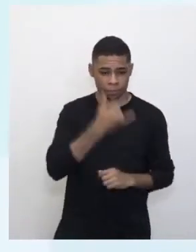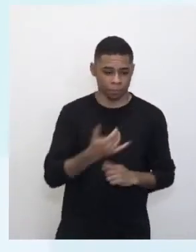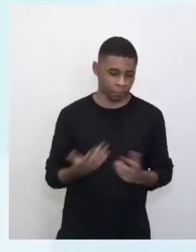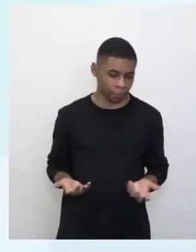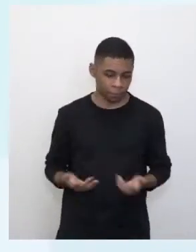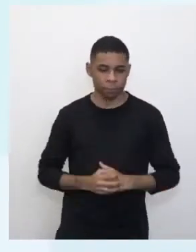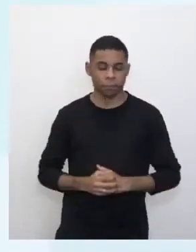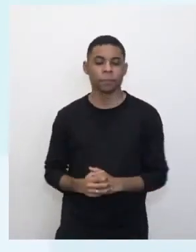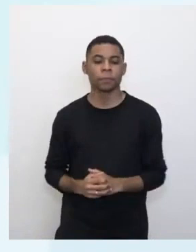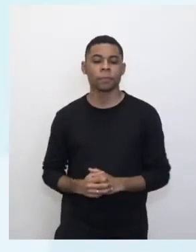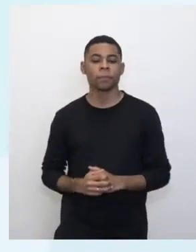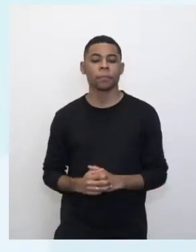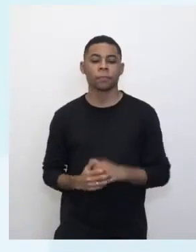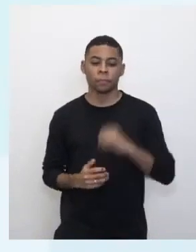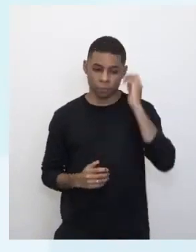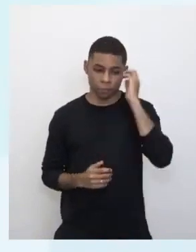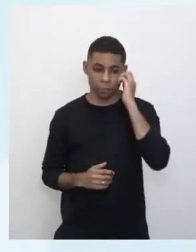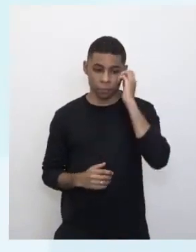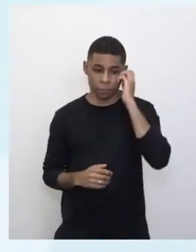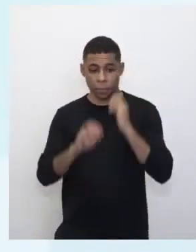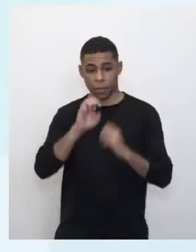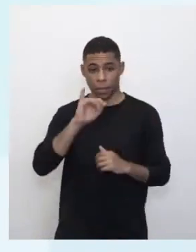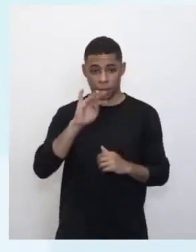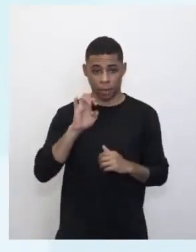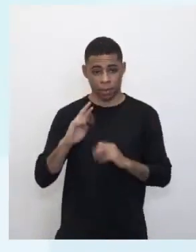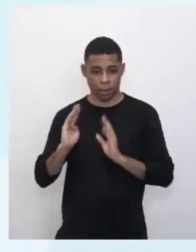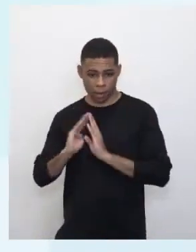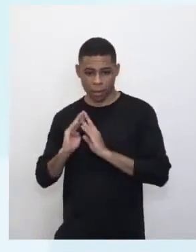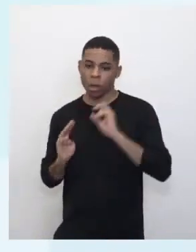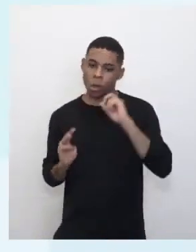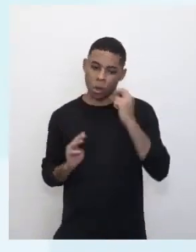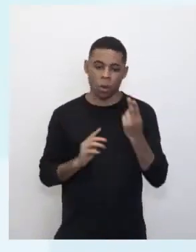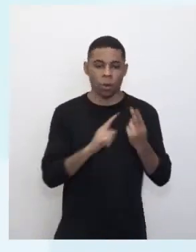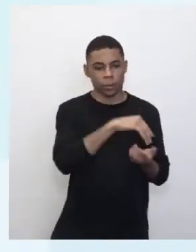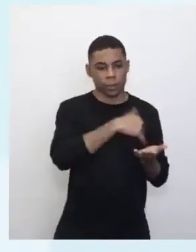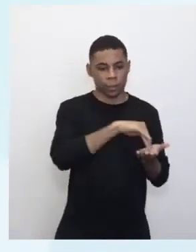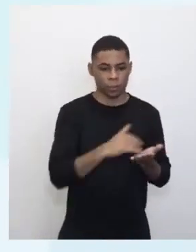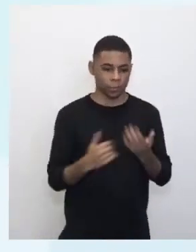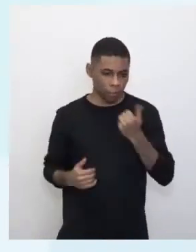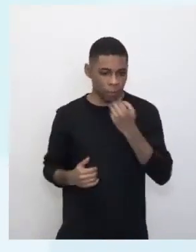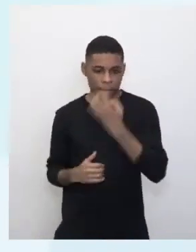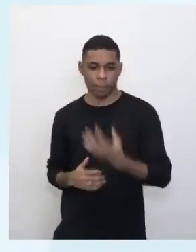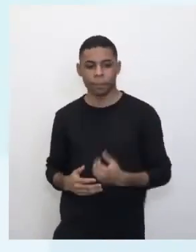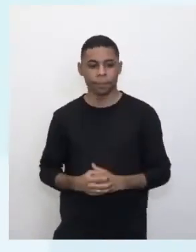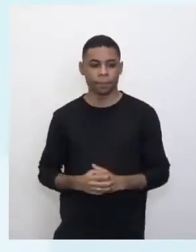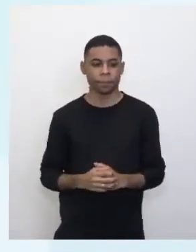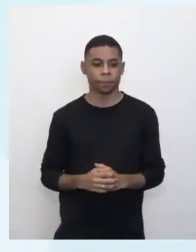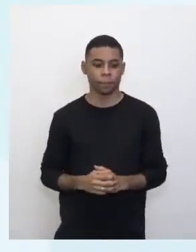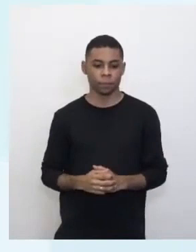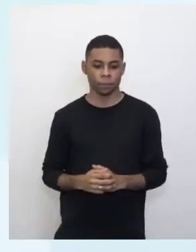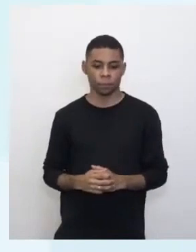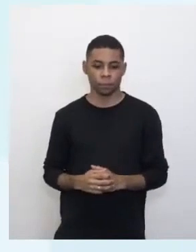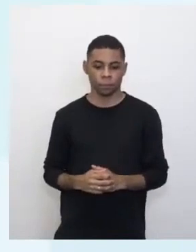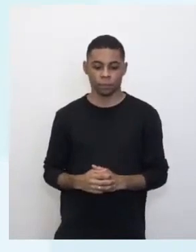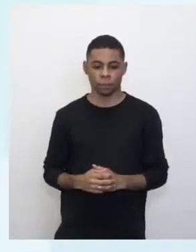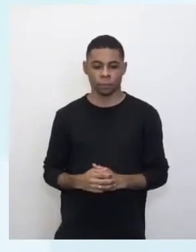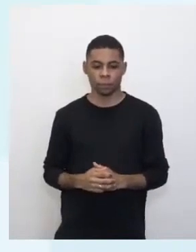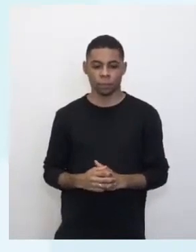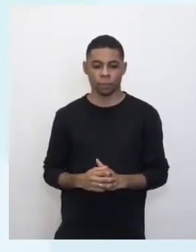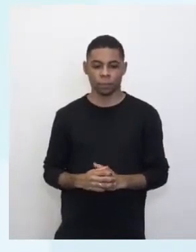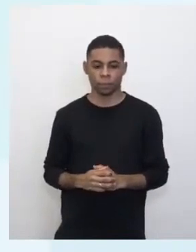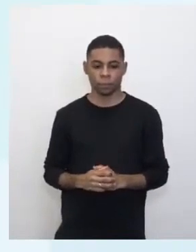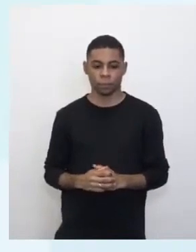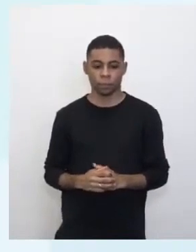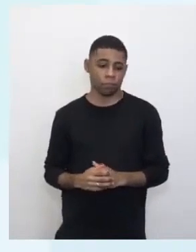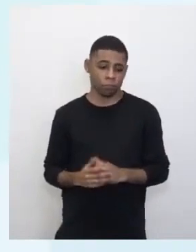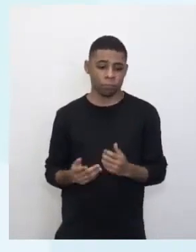Então, ou em casa ou no escritório. Nice. Either Kate or Paul will drop